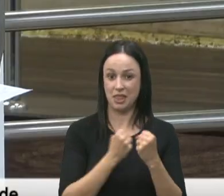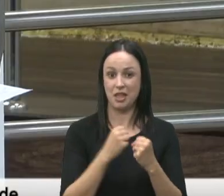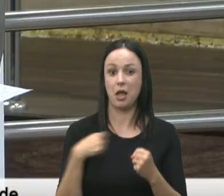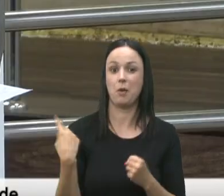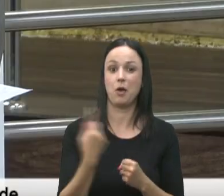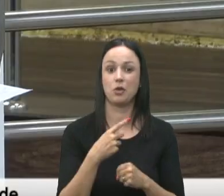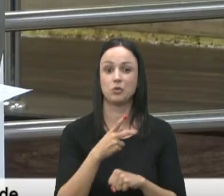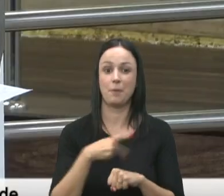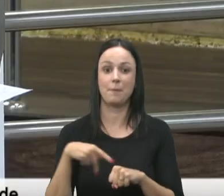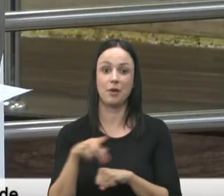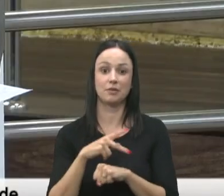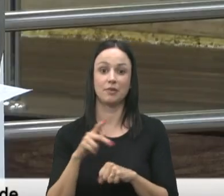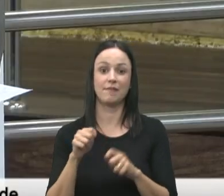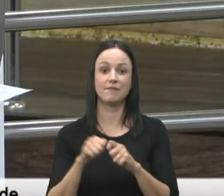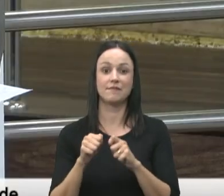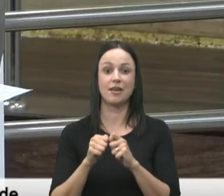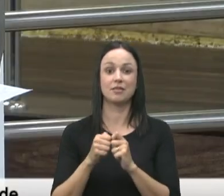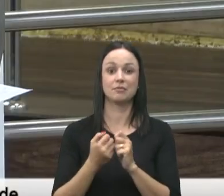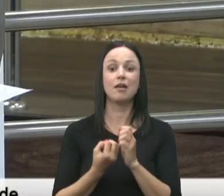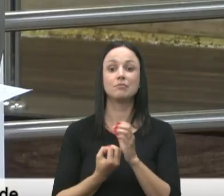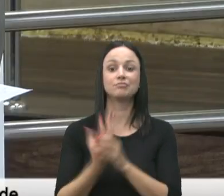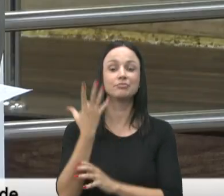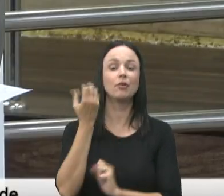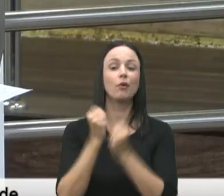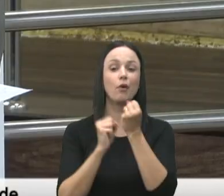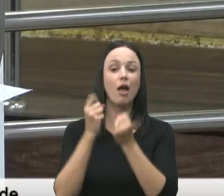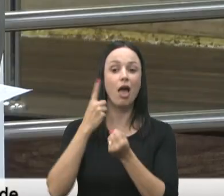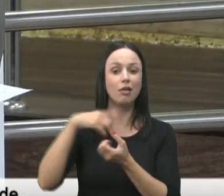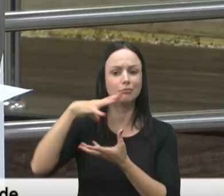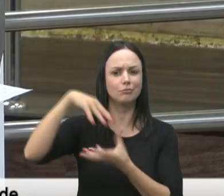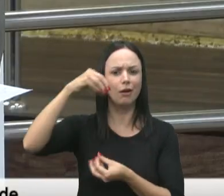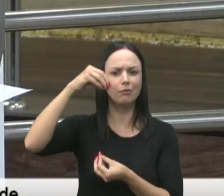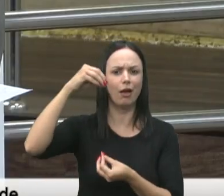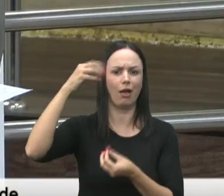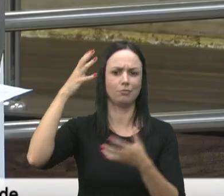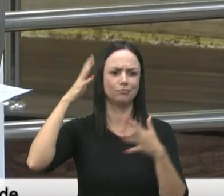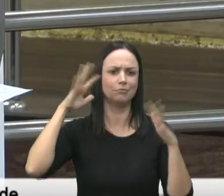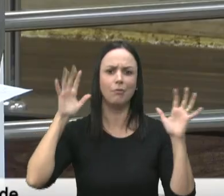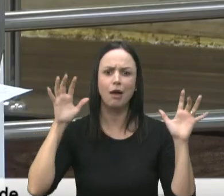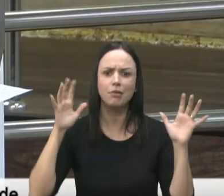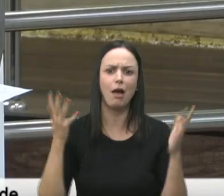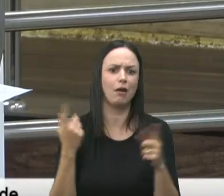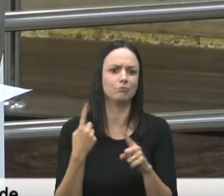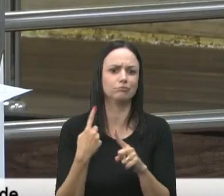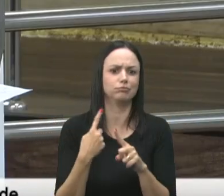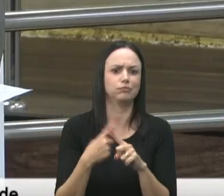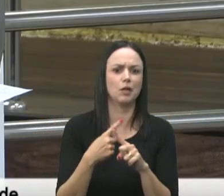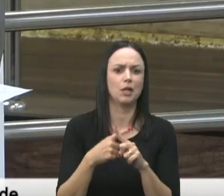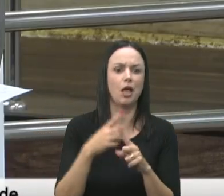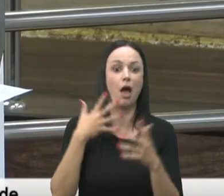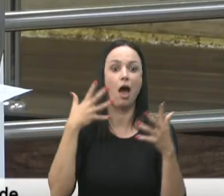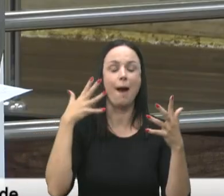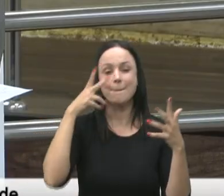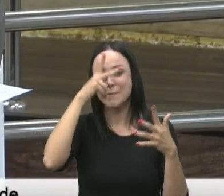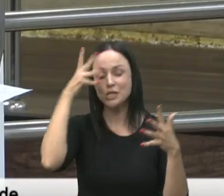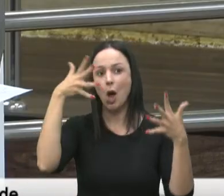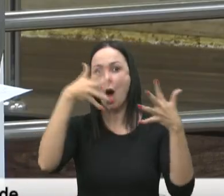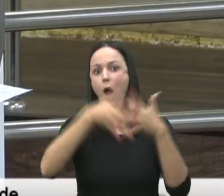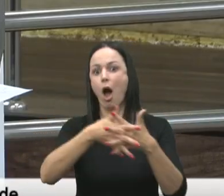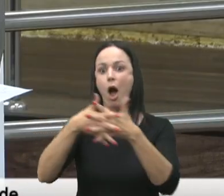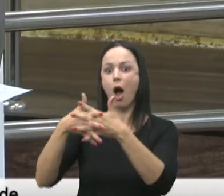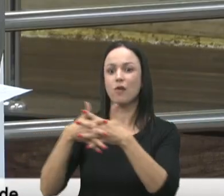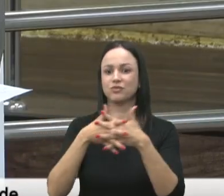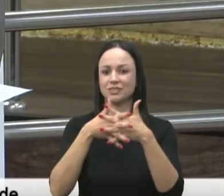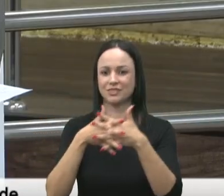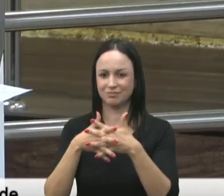país, eles têm que fabricar fantasmas, espantalhos, para confundir as pessoas e para